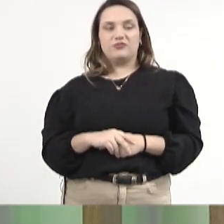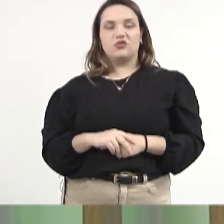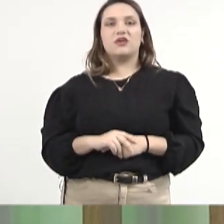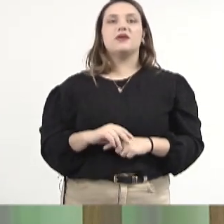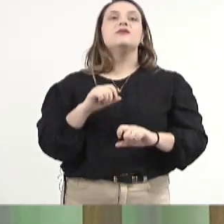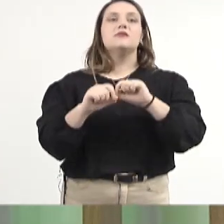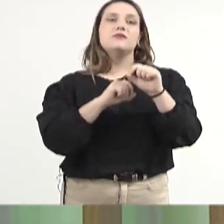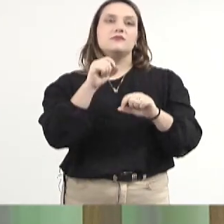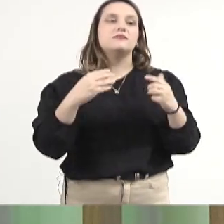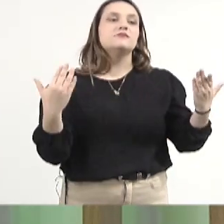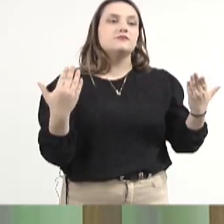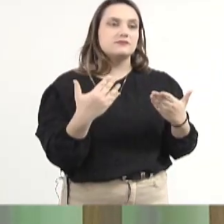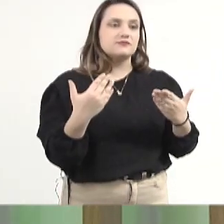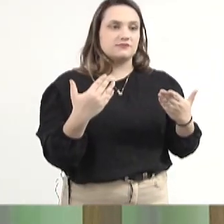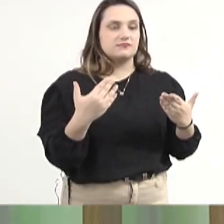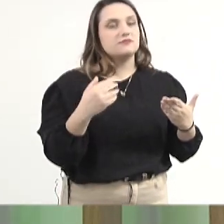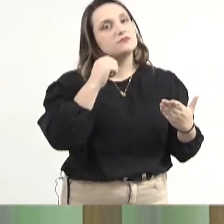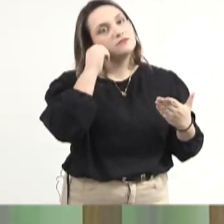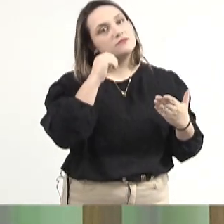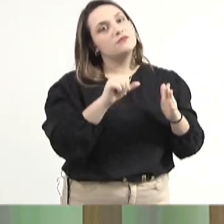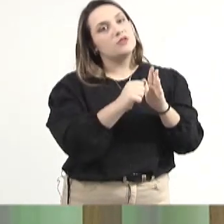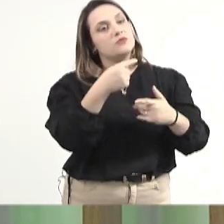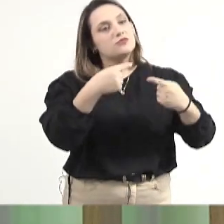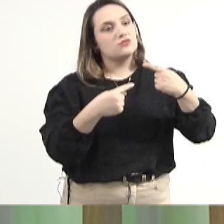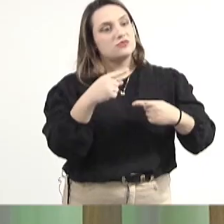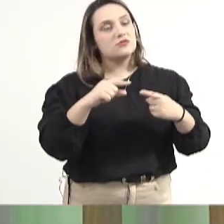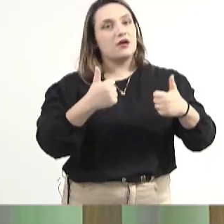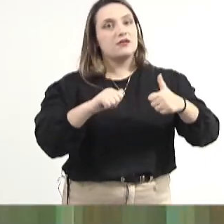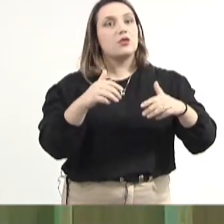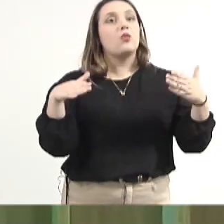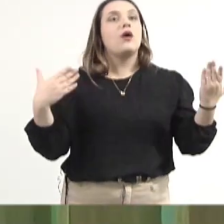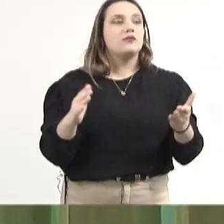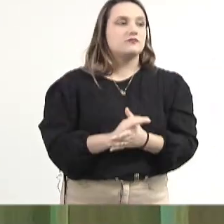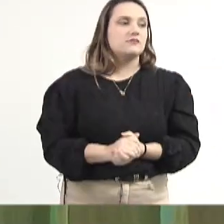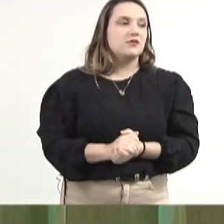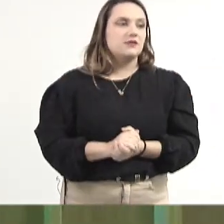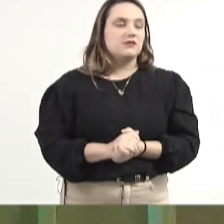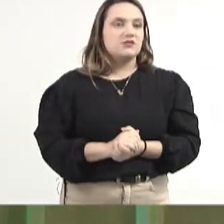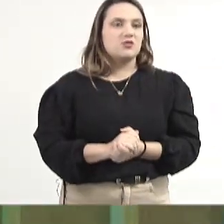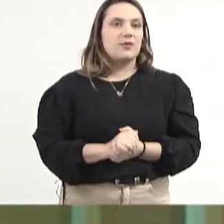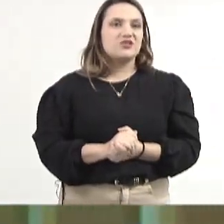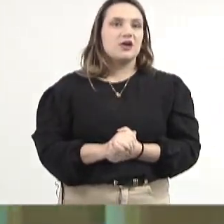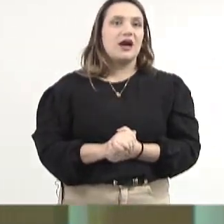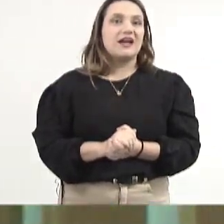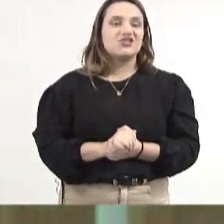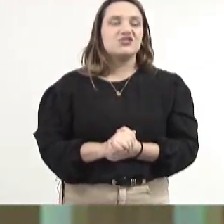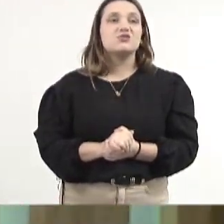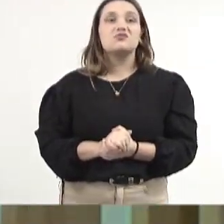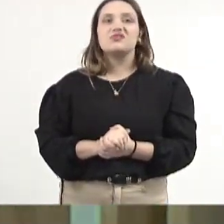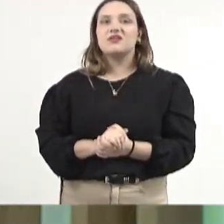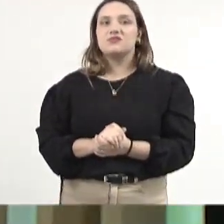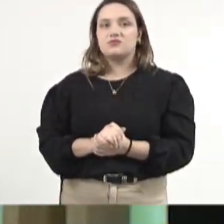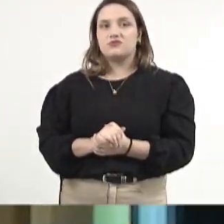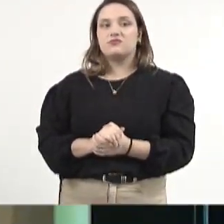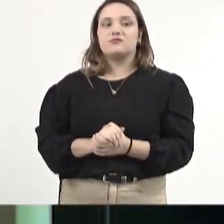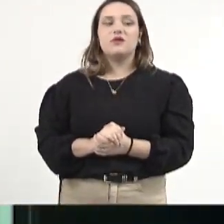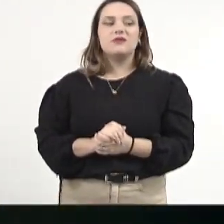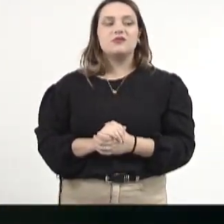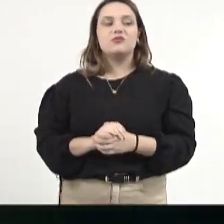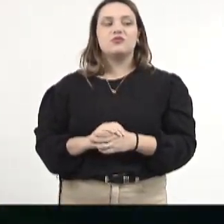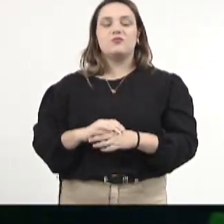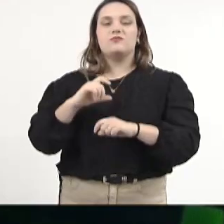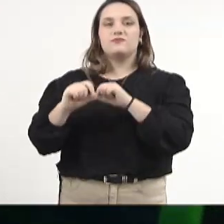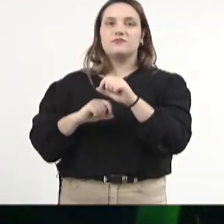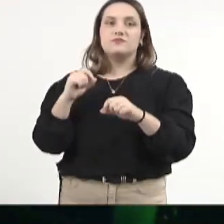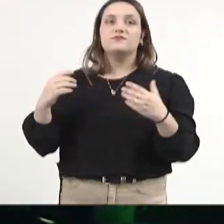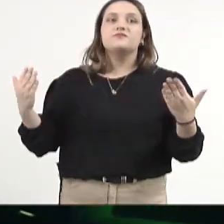foram analisadas em primeira discussão na ordem do dia de hoje. E é sobre a ordem do dia que a gente fala agora, os projetos que foram analisados pelos